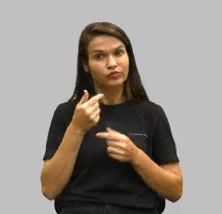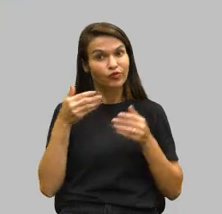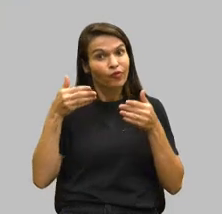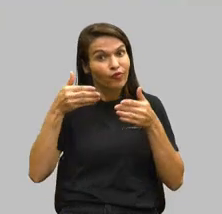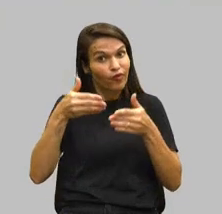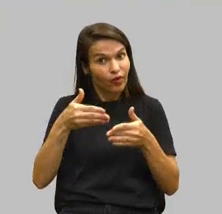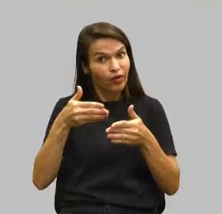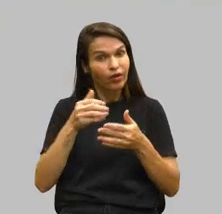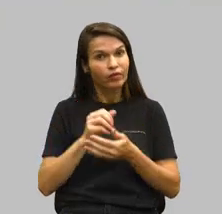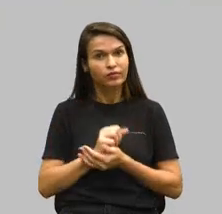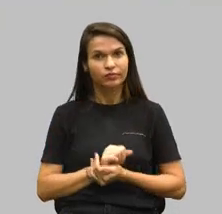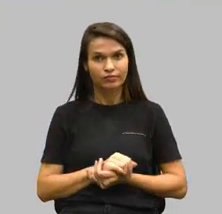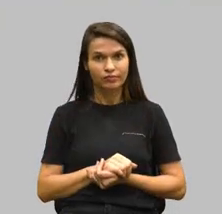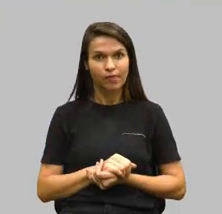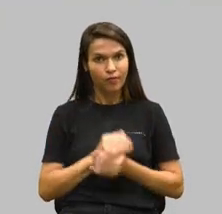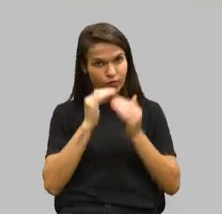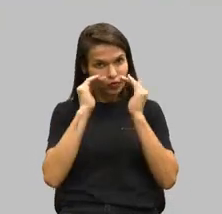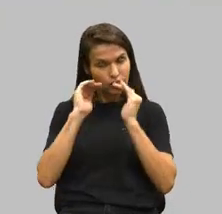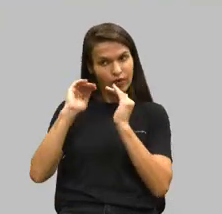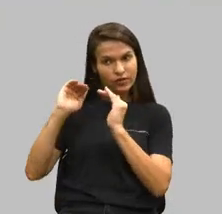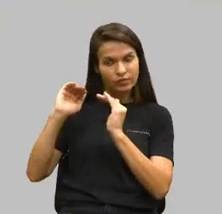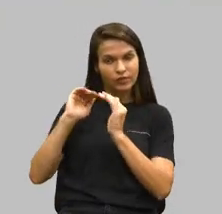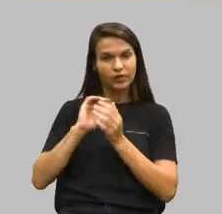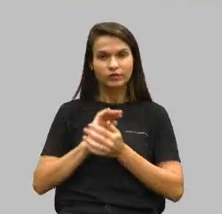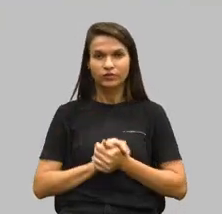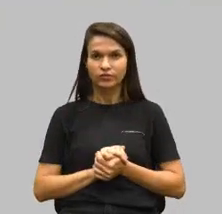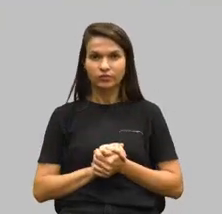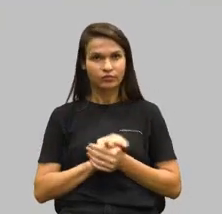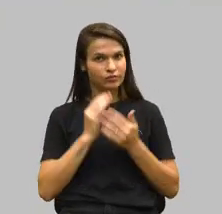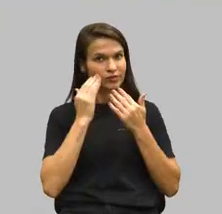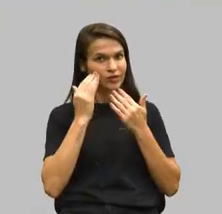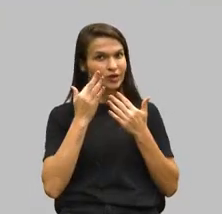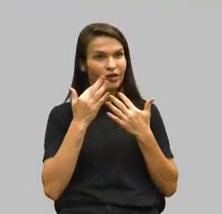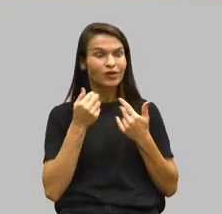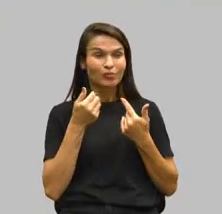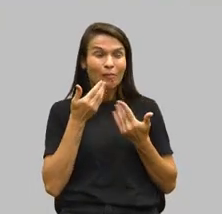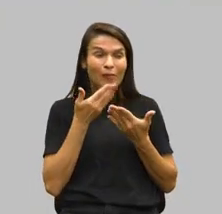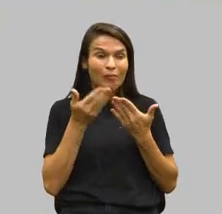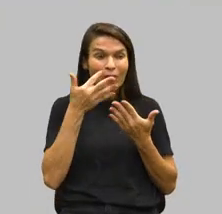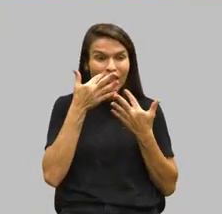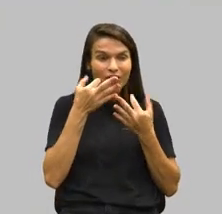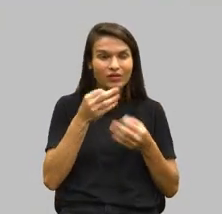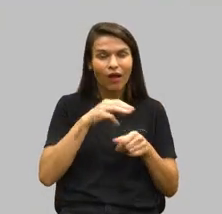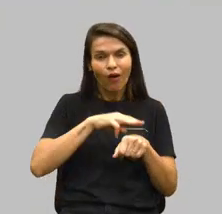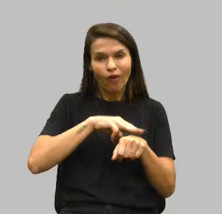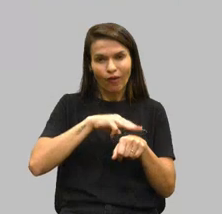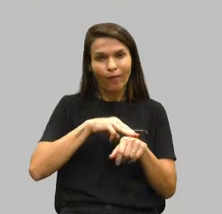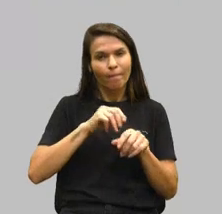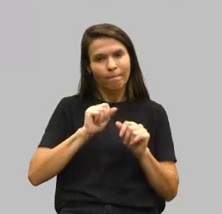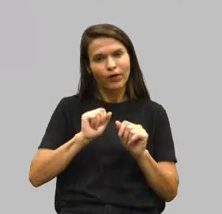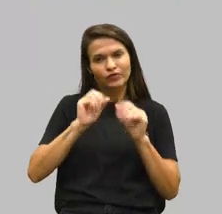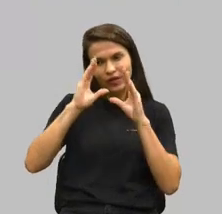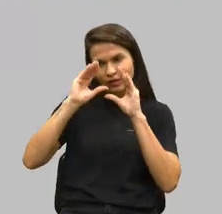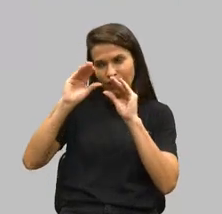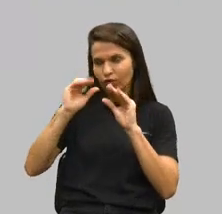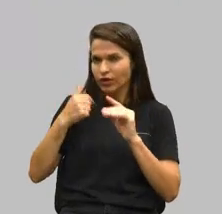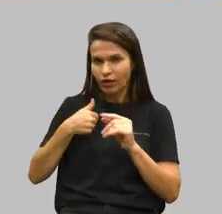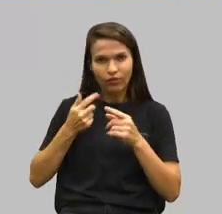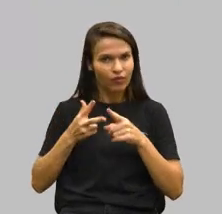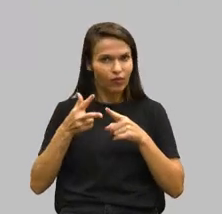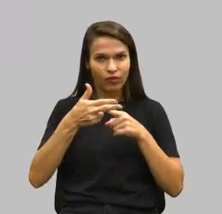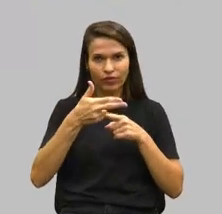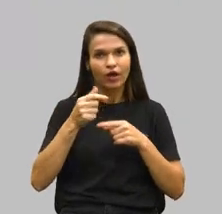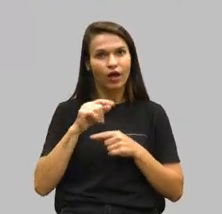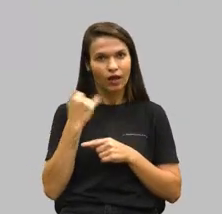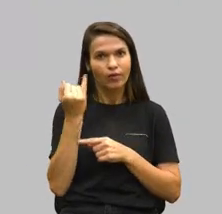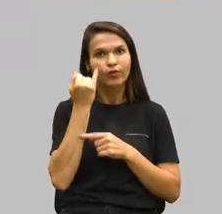concentrar todo respeito tá obrigada eu não não fiz atenção aqui ao tempo mas pode ficar tranquila que você não será cortada por mim tá acho que é muito